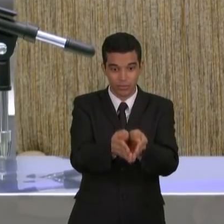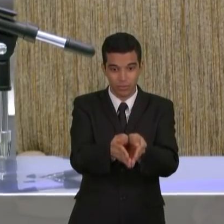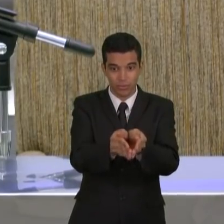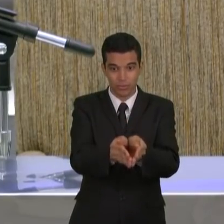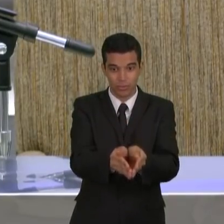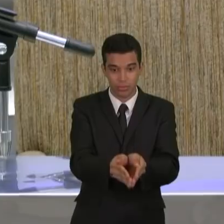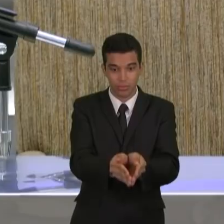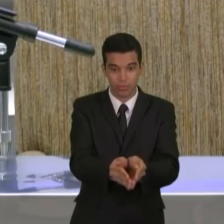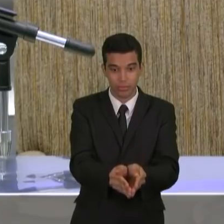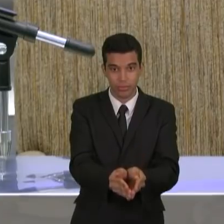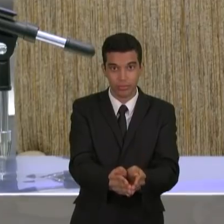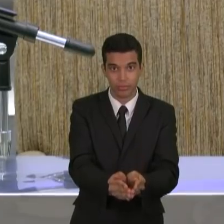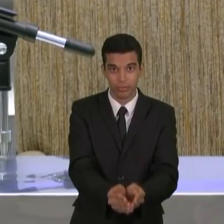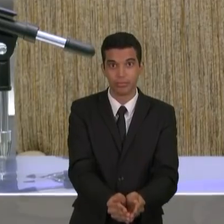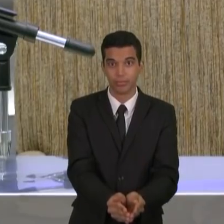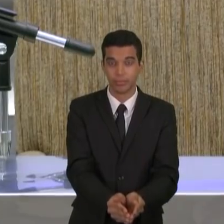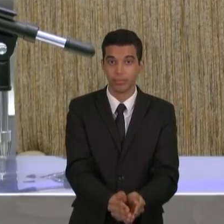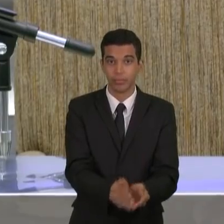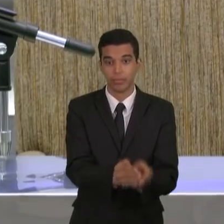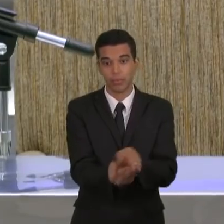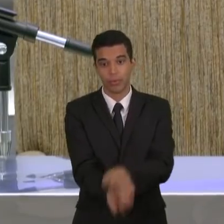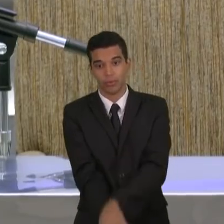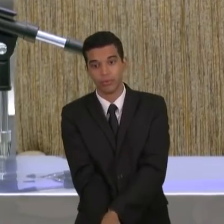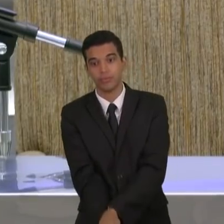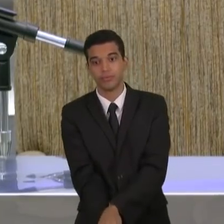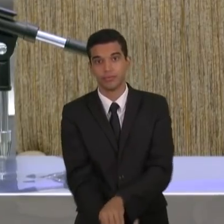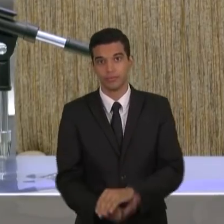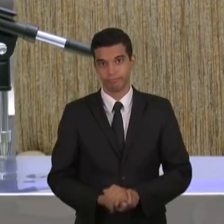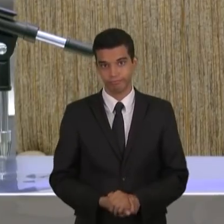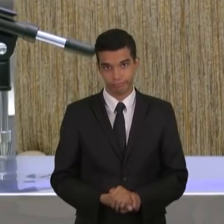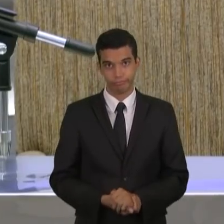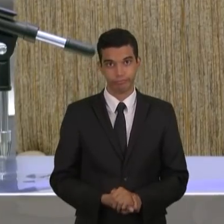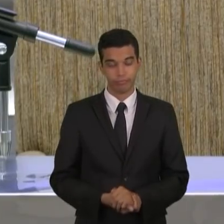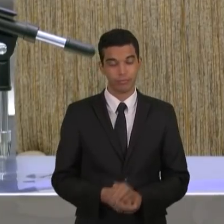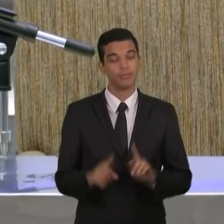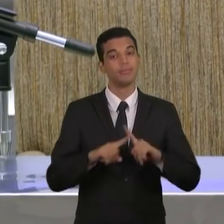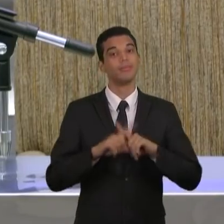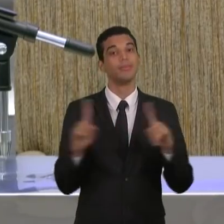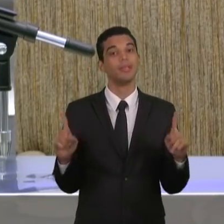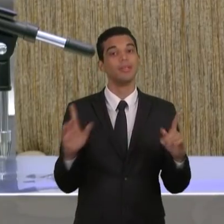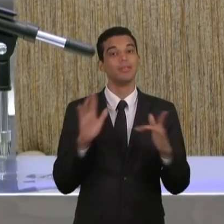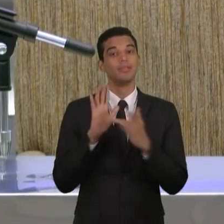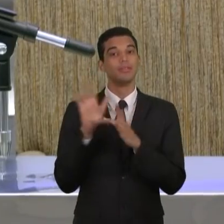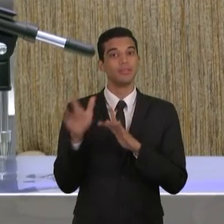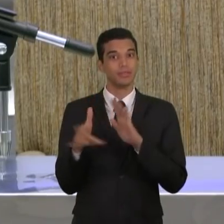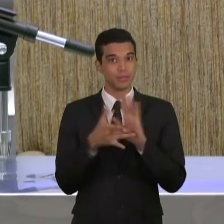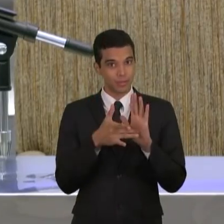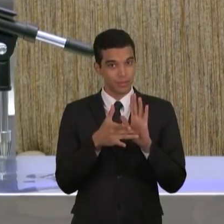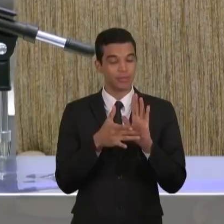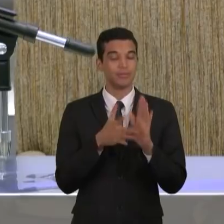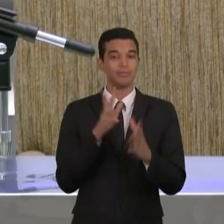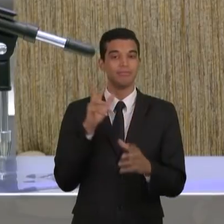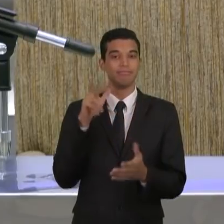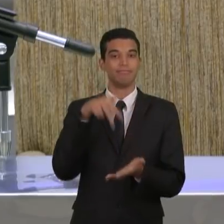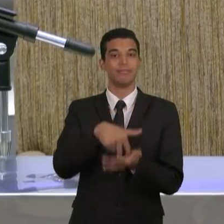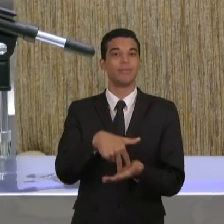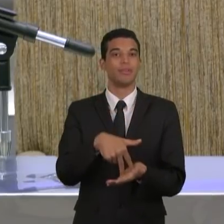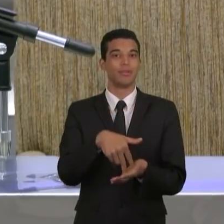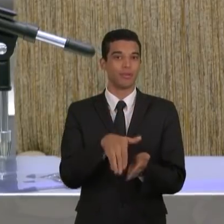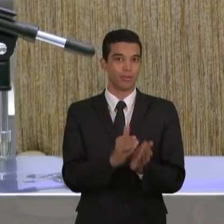Ah mas Jesus estava no barco e Jesus estava dormindo no bar